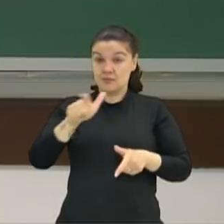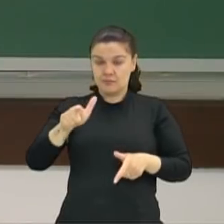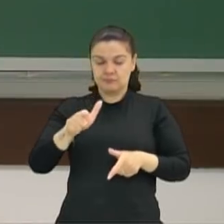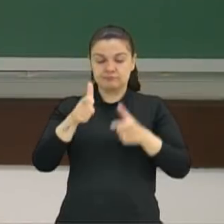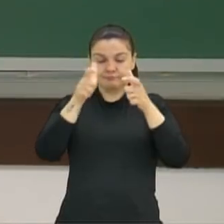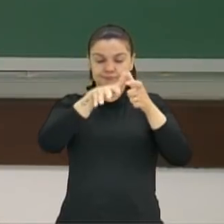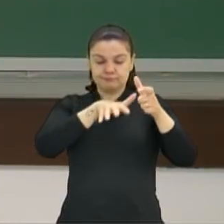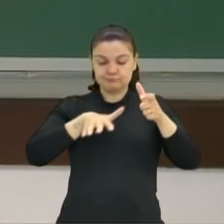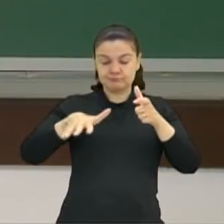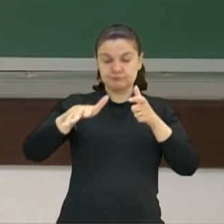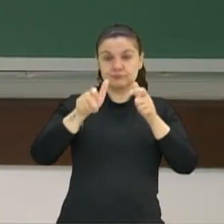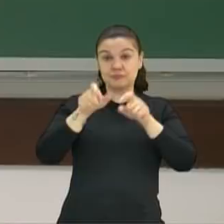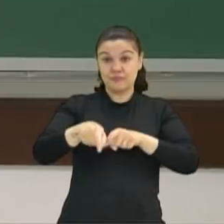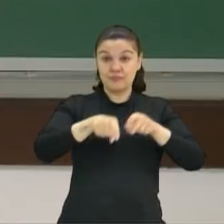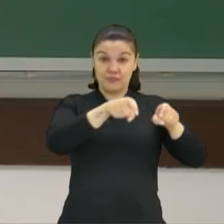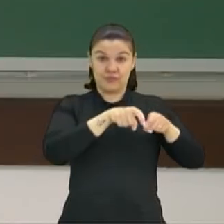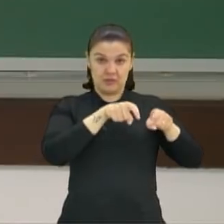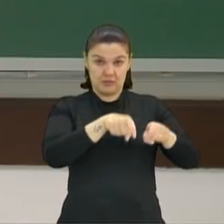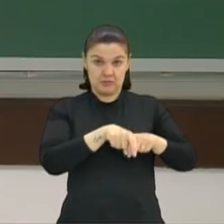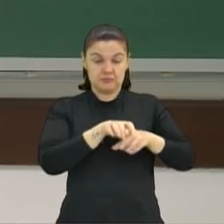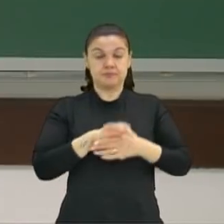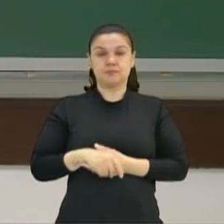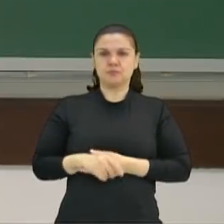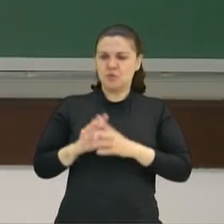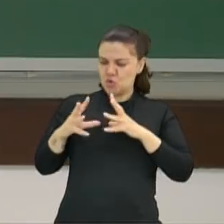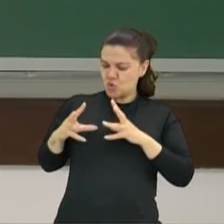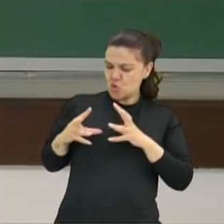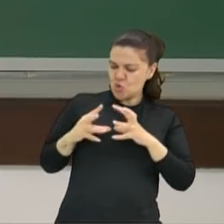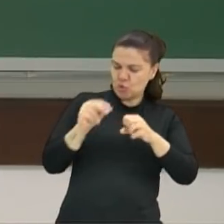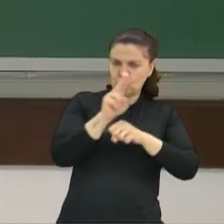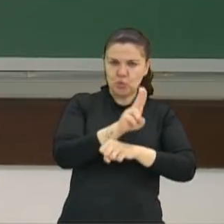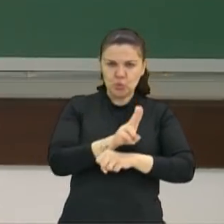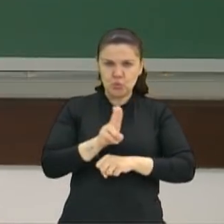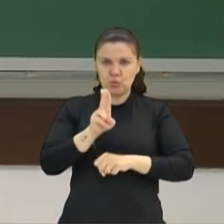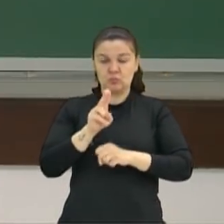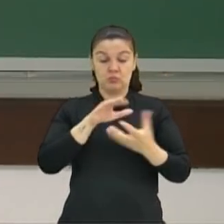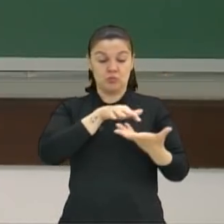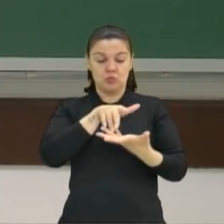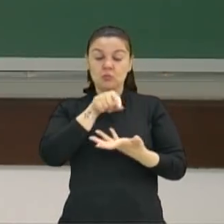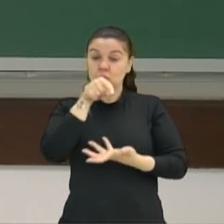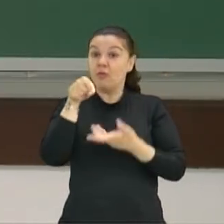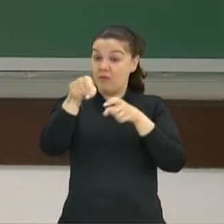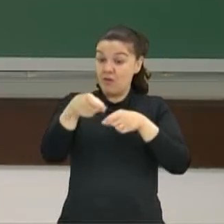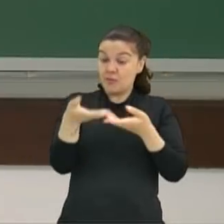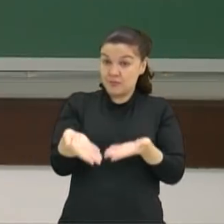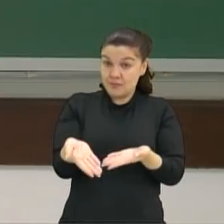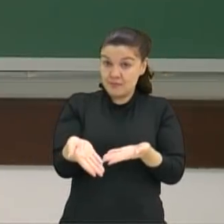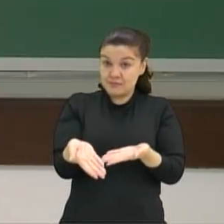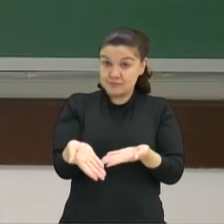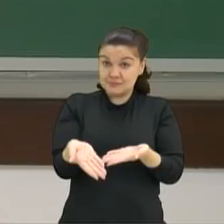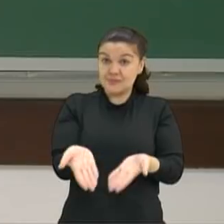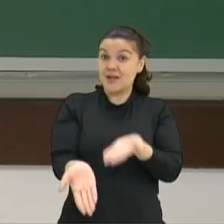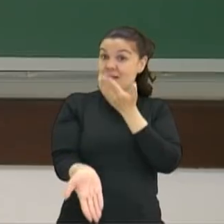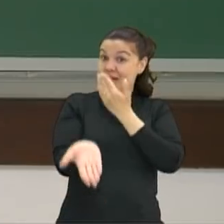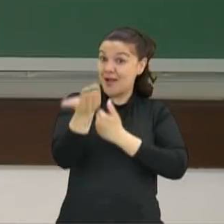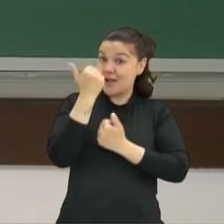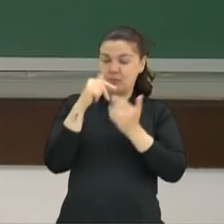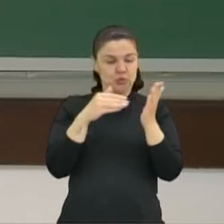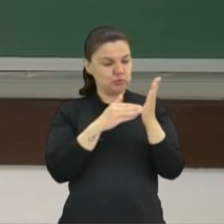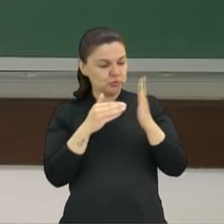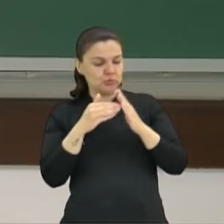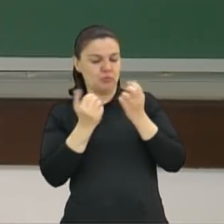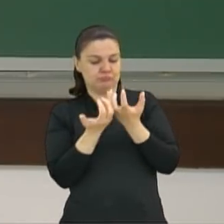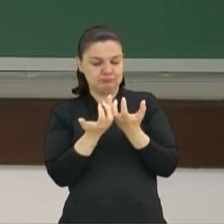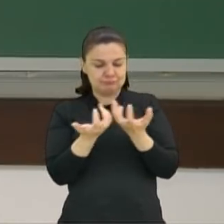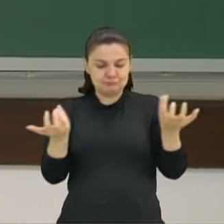É ali que todo alimento consumido no mundo é gerado, né? Tanto a parte de